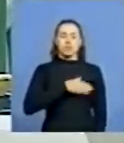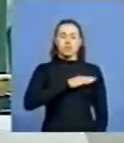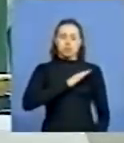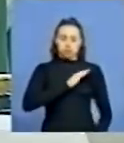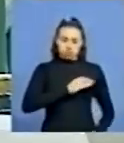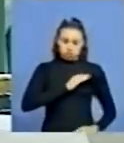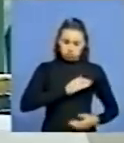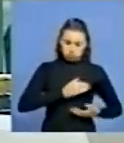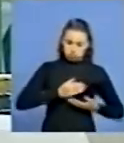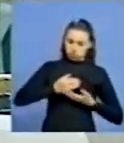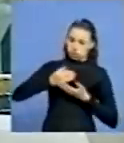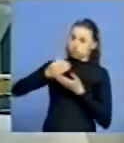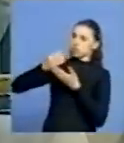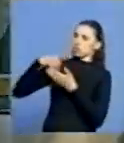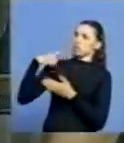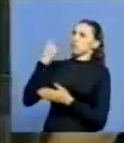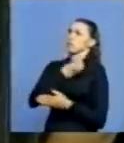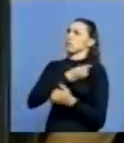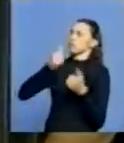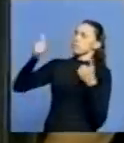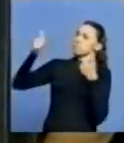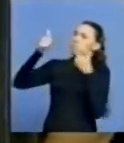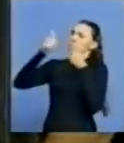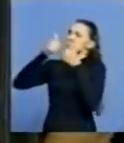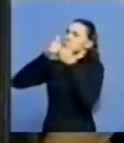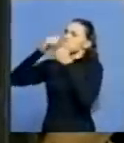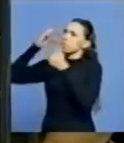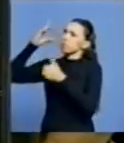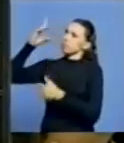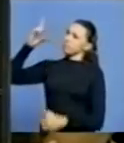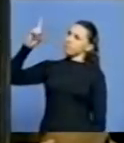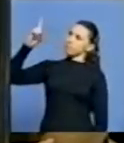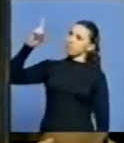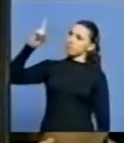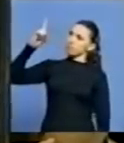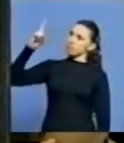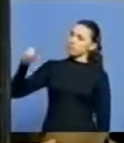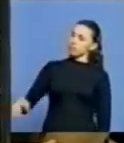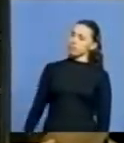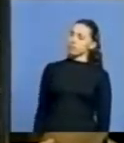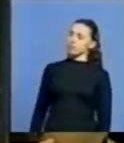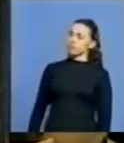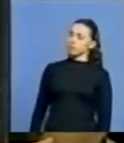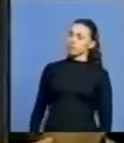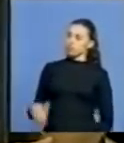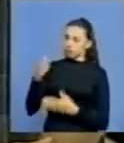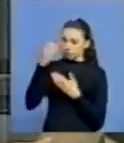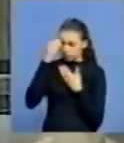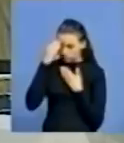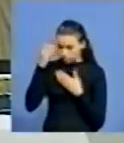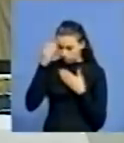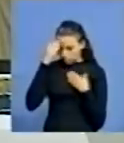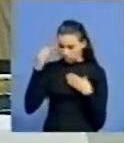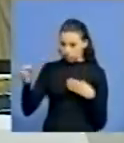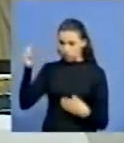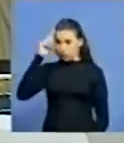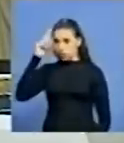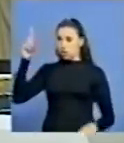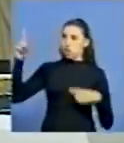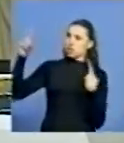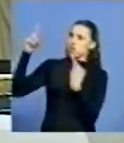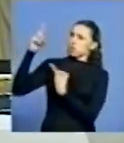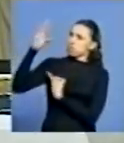Corações ao alto. Nosso coração está em Deus. Demos graças ao